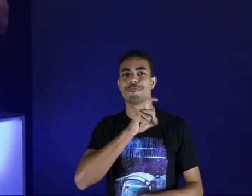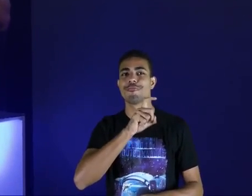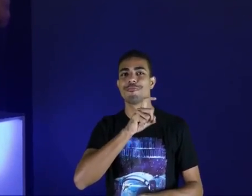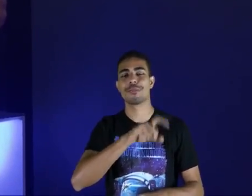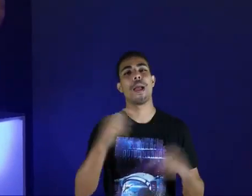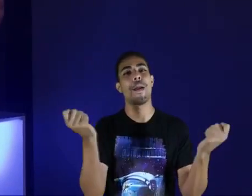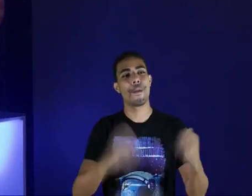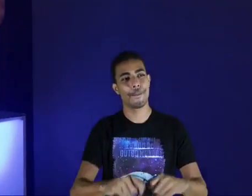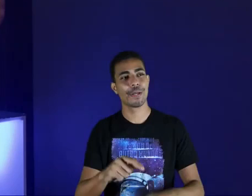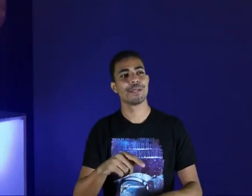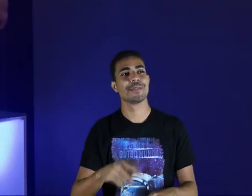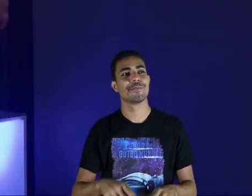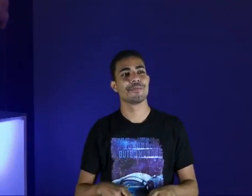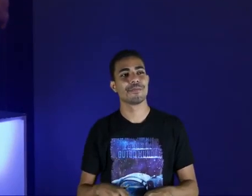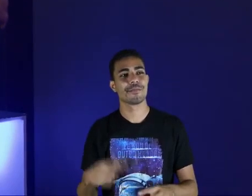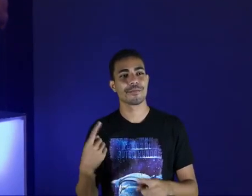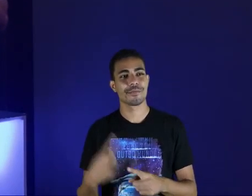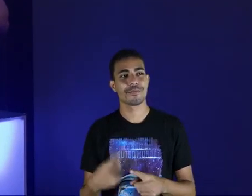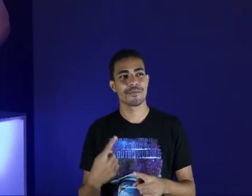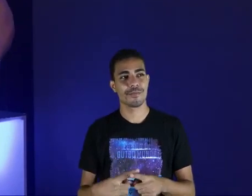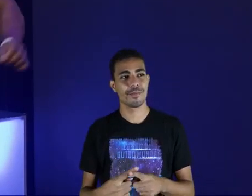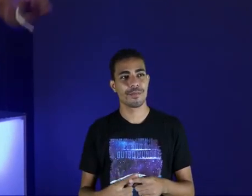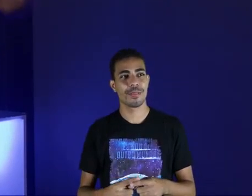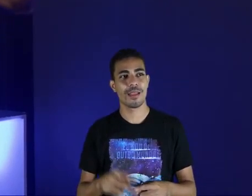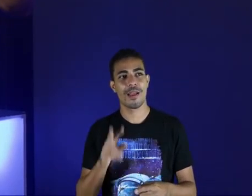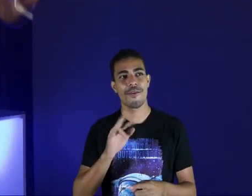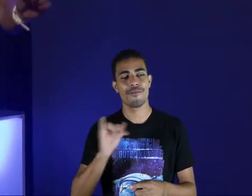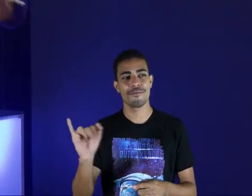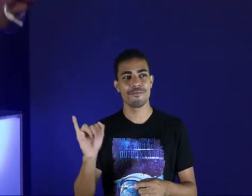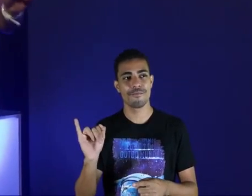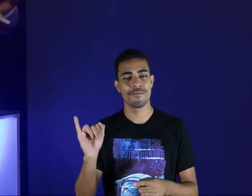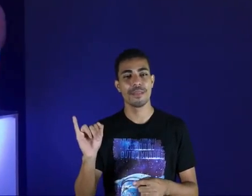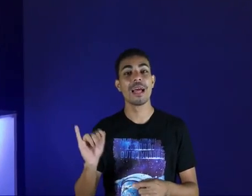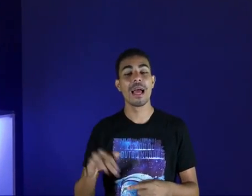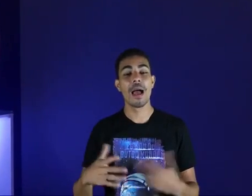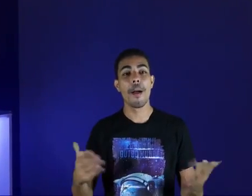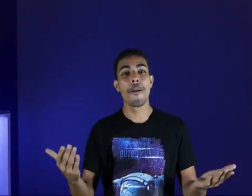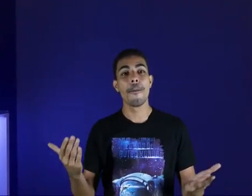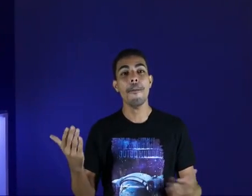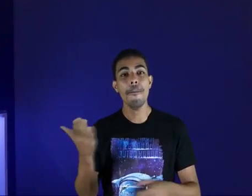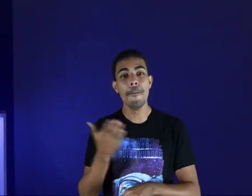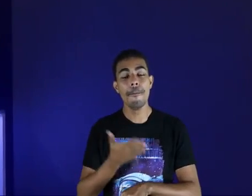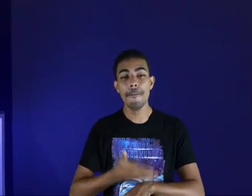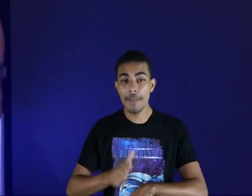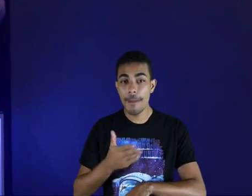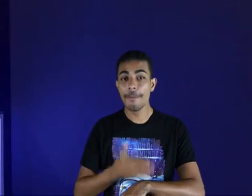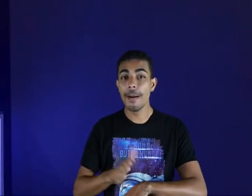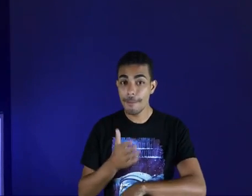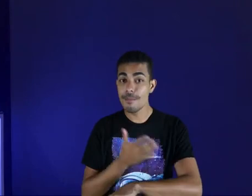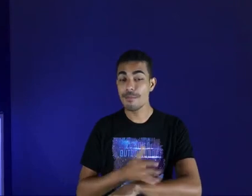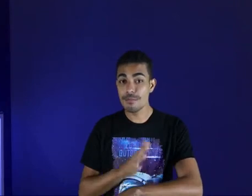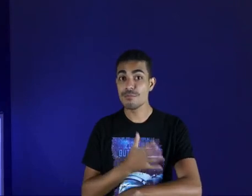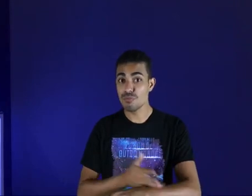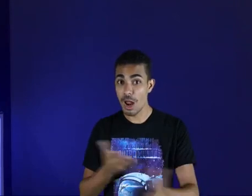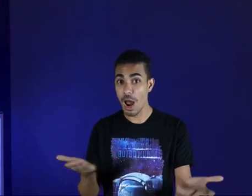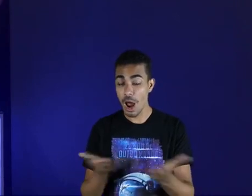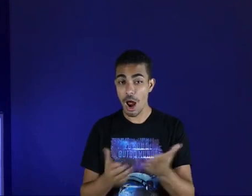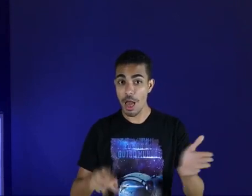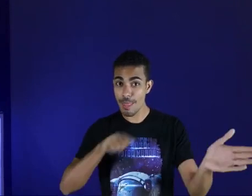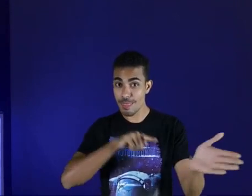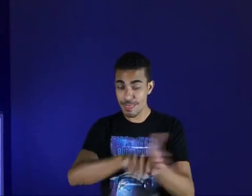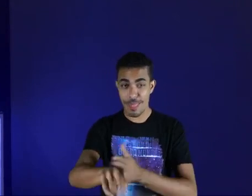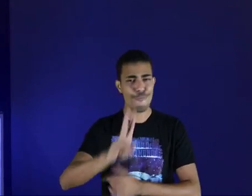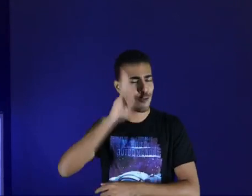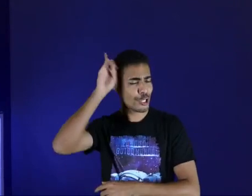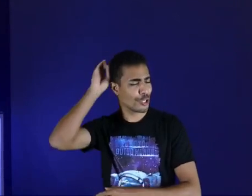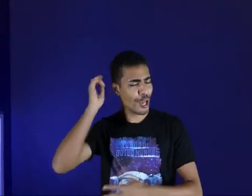vai clicando nesse joinha, porque vamos começar a preparar agora o nosso super concurso, o quiz, o